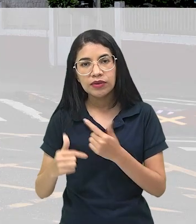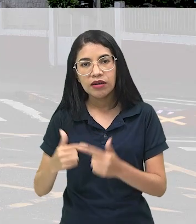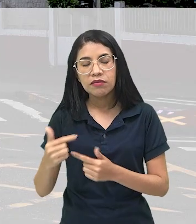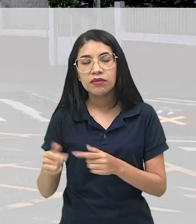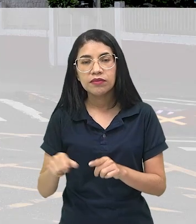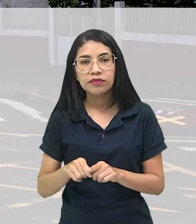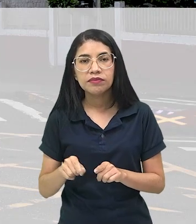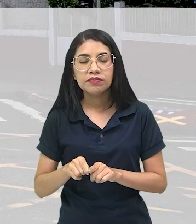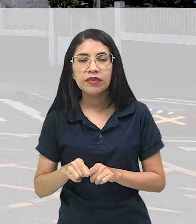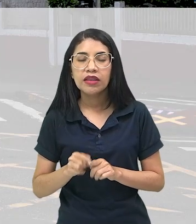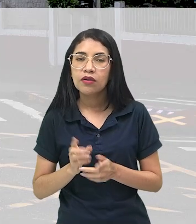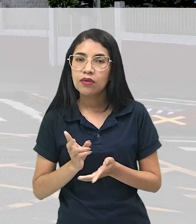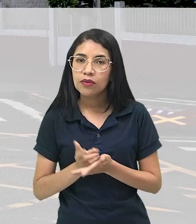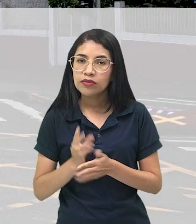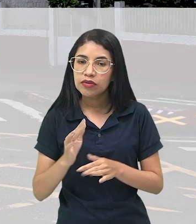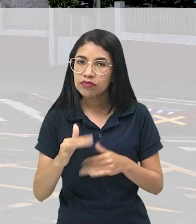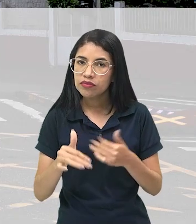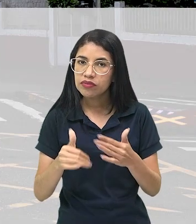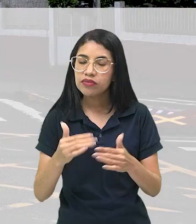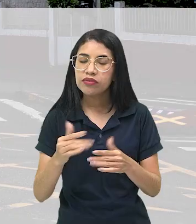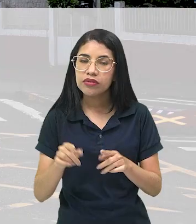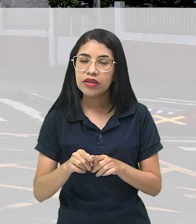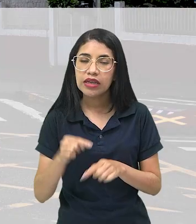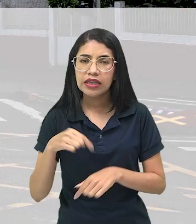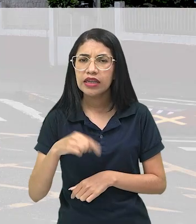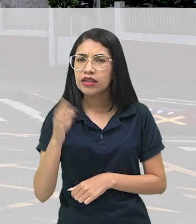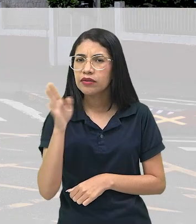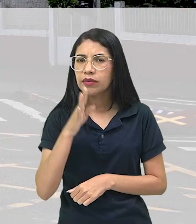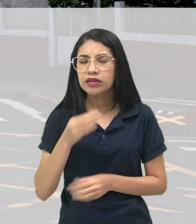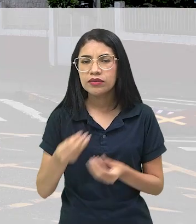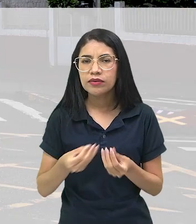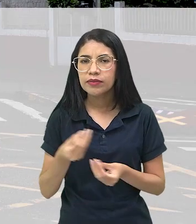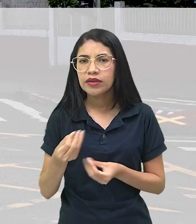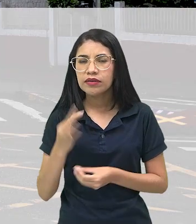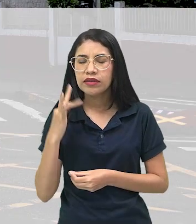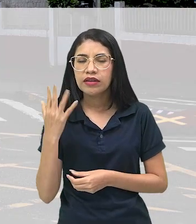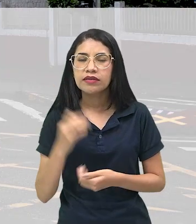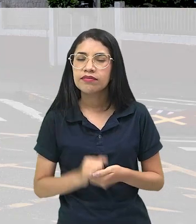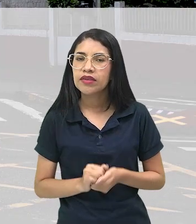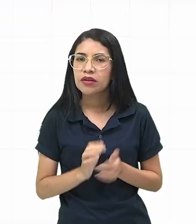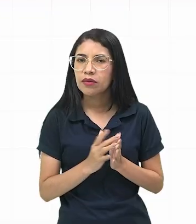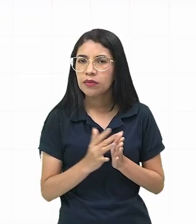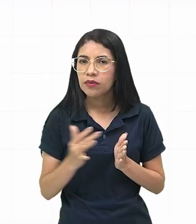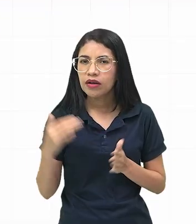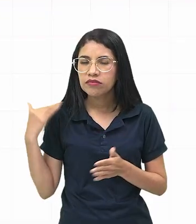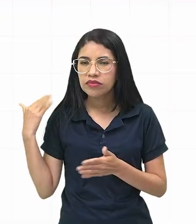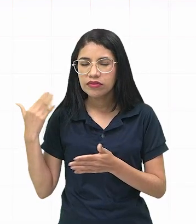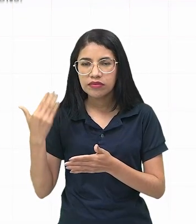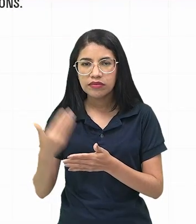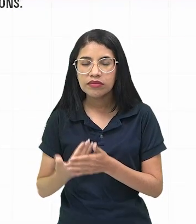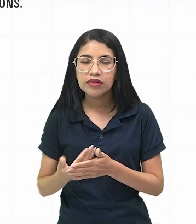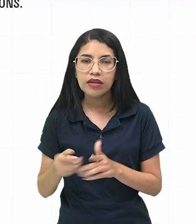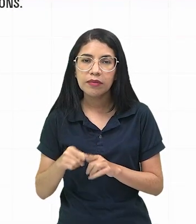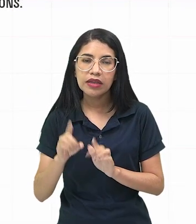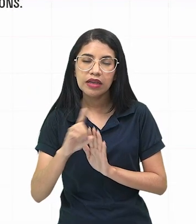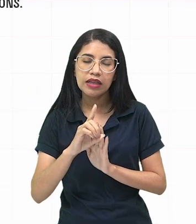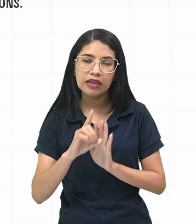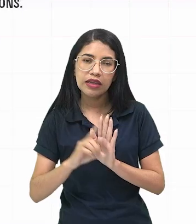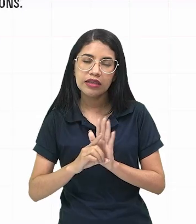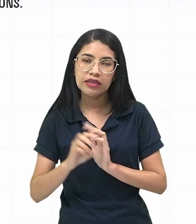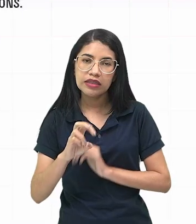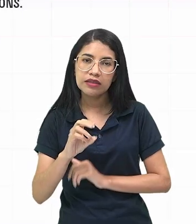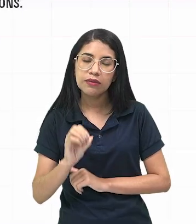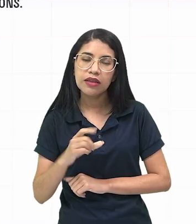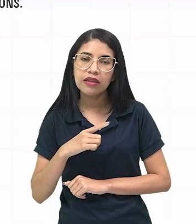Tudo isso segue avançando. E aqui no Brasil? Aqui no Brasil, durante um bom tempo, lá na década de 50, houve